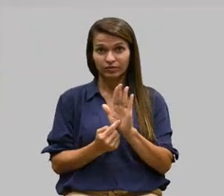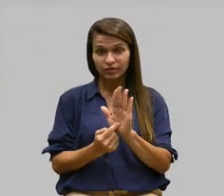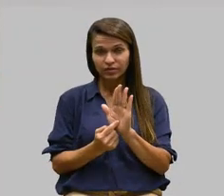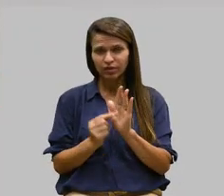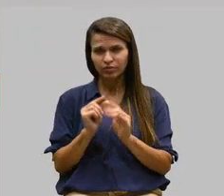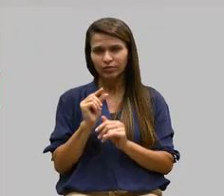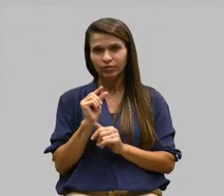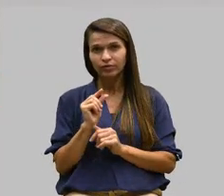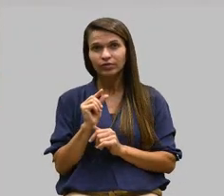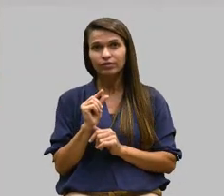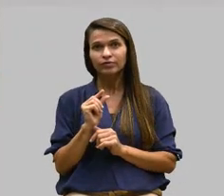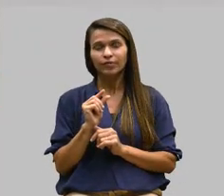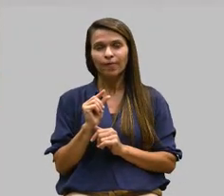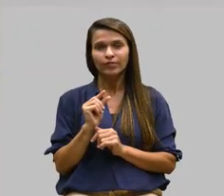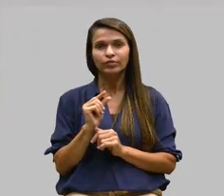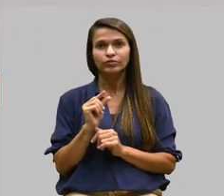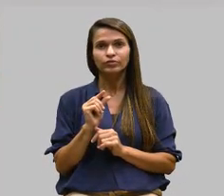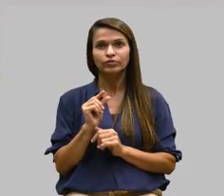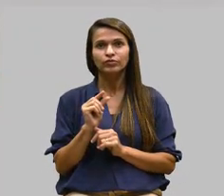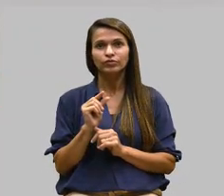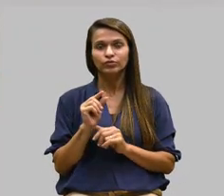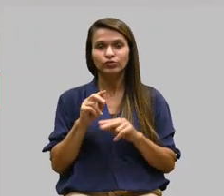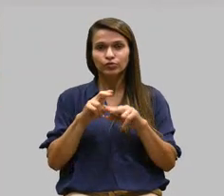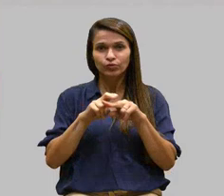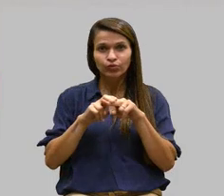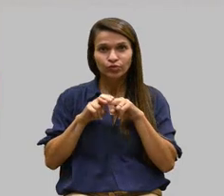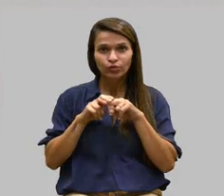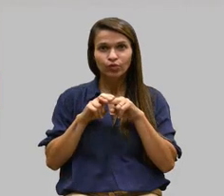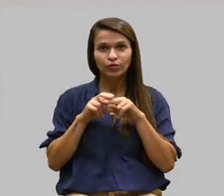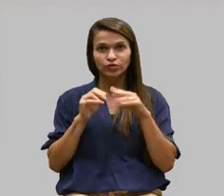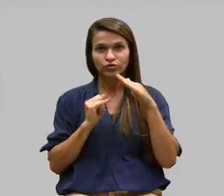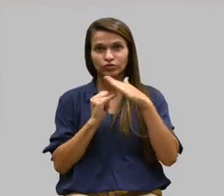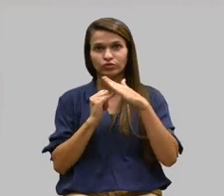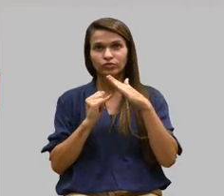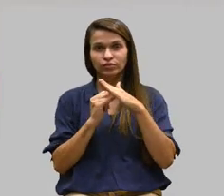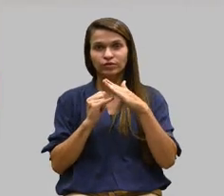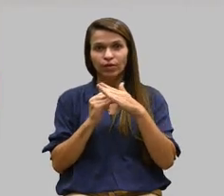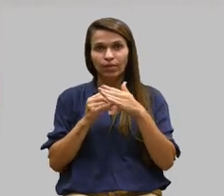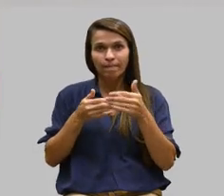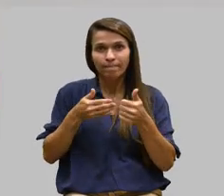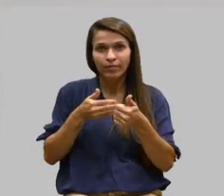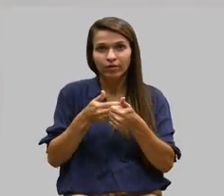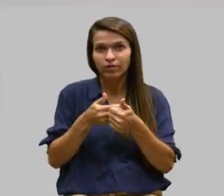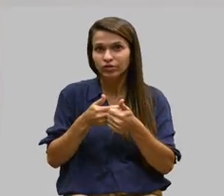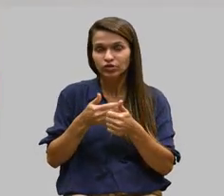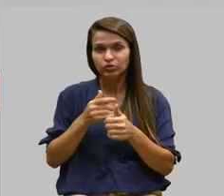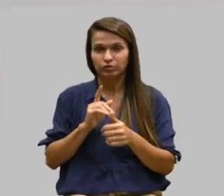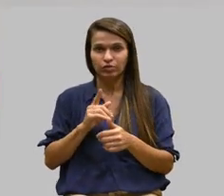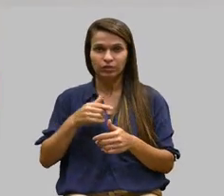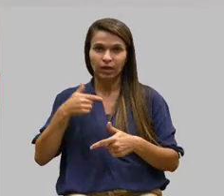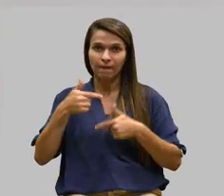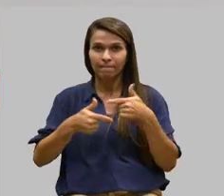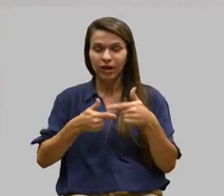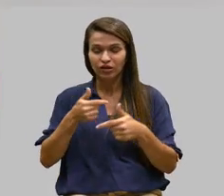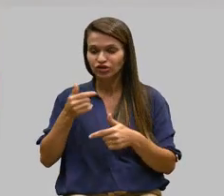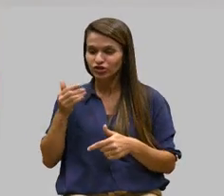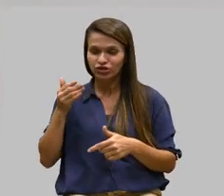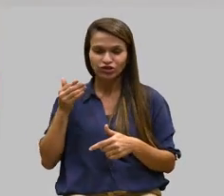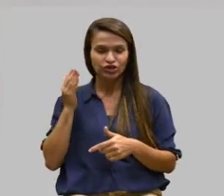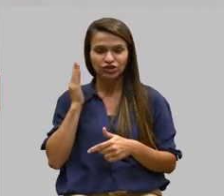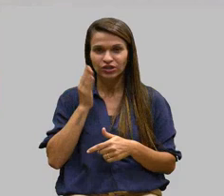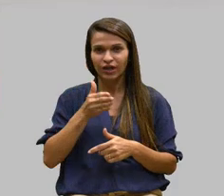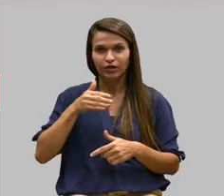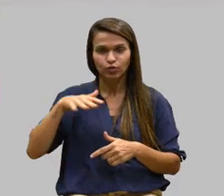só sobre um pouco sobre a nossa instituição bem breve né a gente não trabalha diretamente com o mercado de trabalho